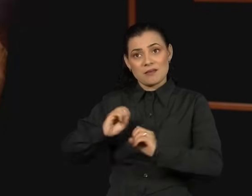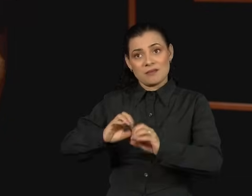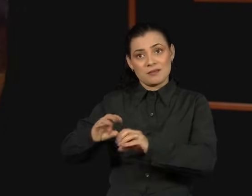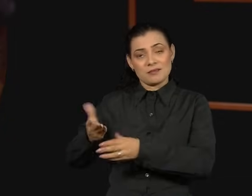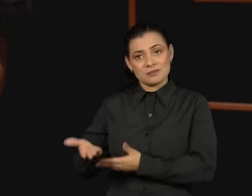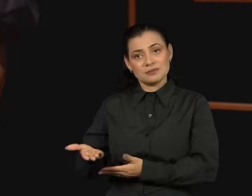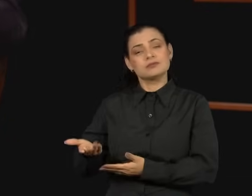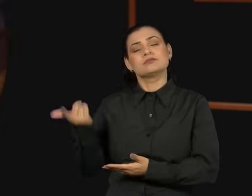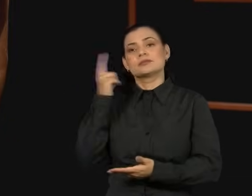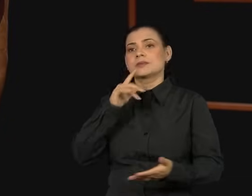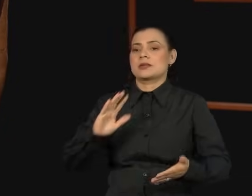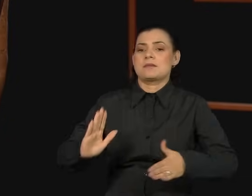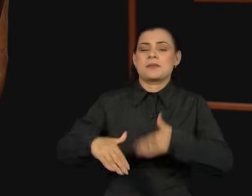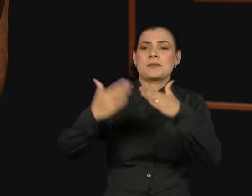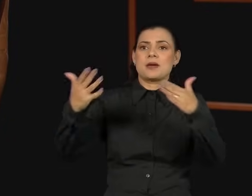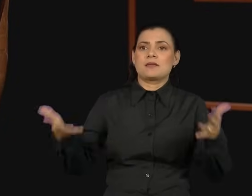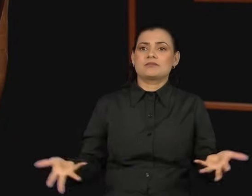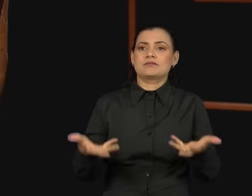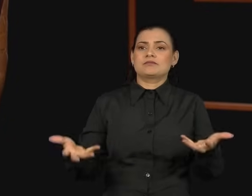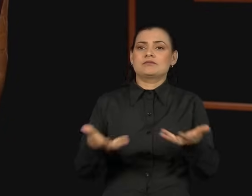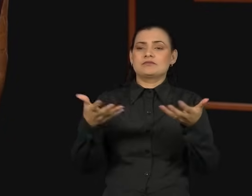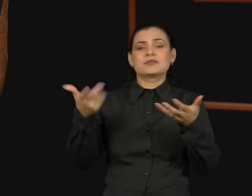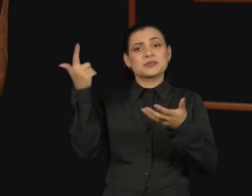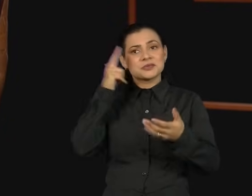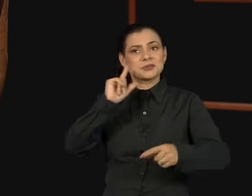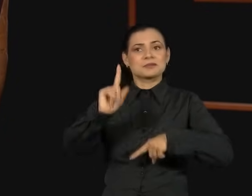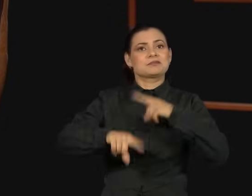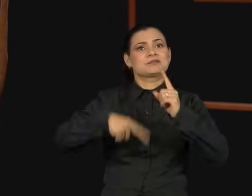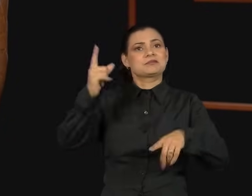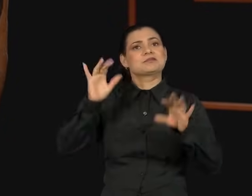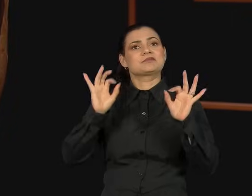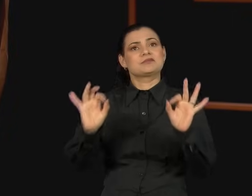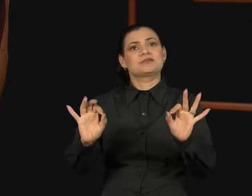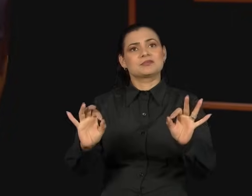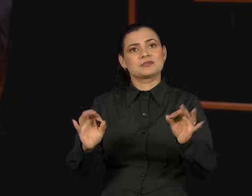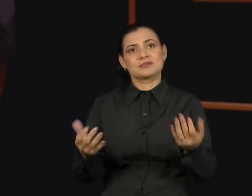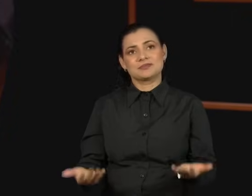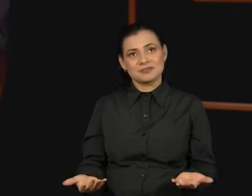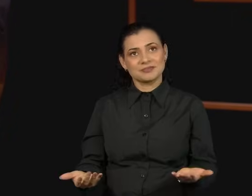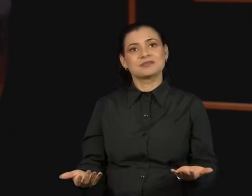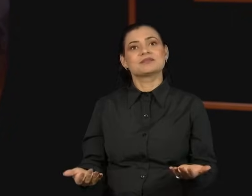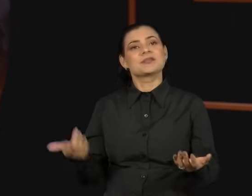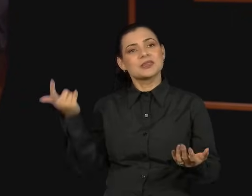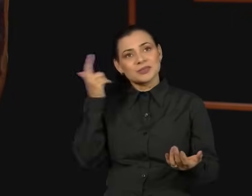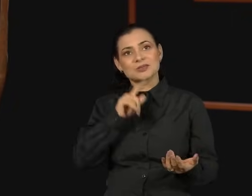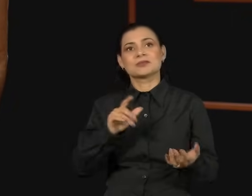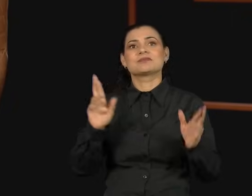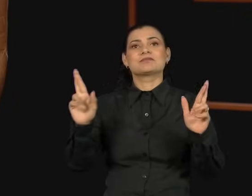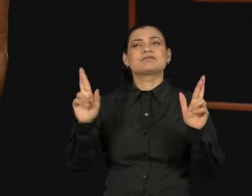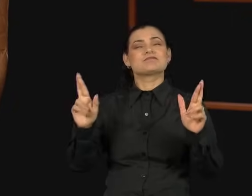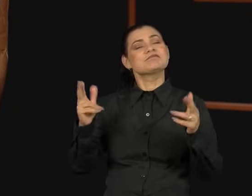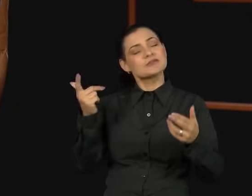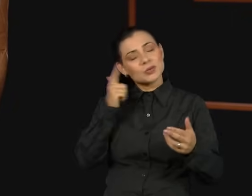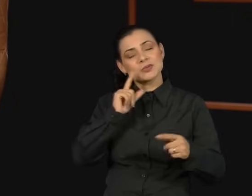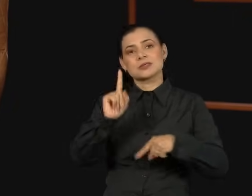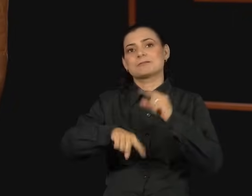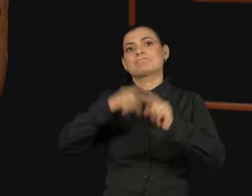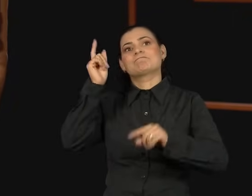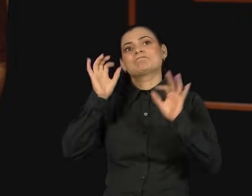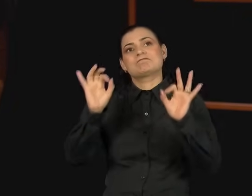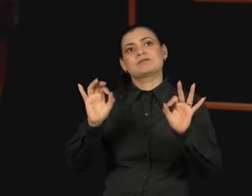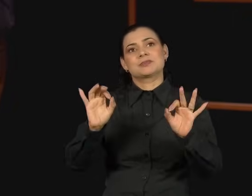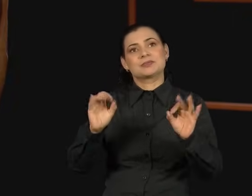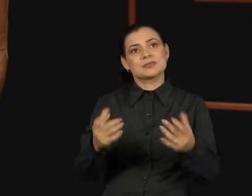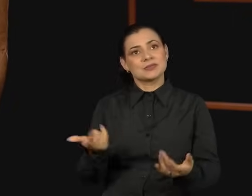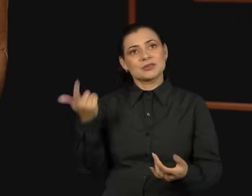né, fizessem essa junção e aí não teria para ninguém, eu acho, né? Ou teria